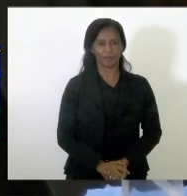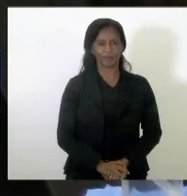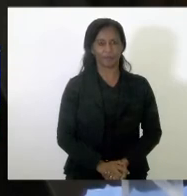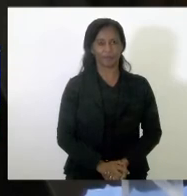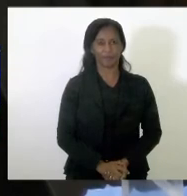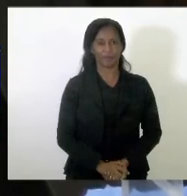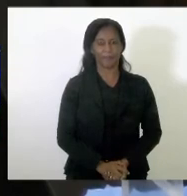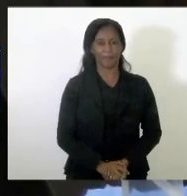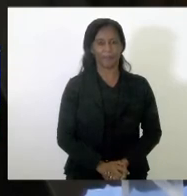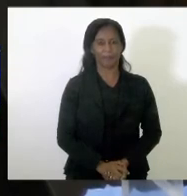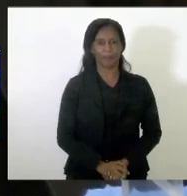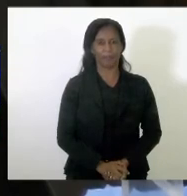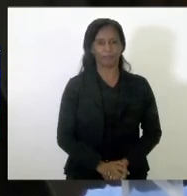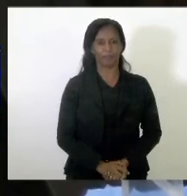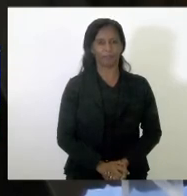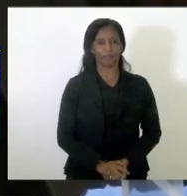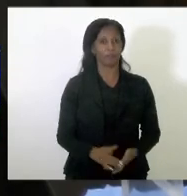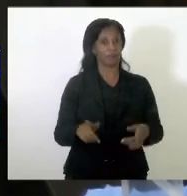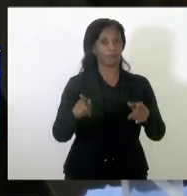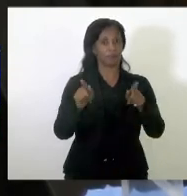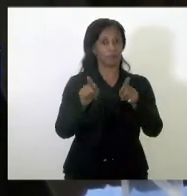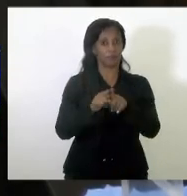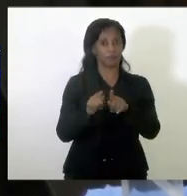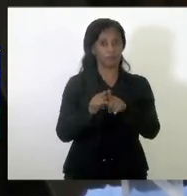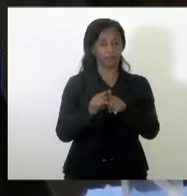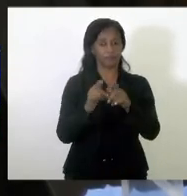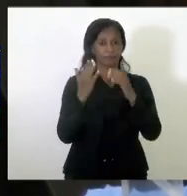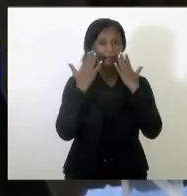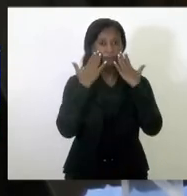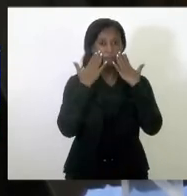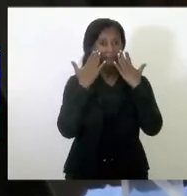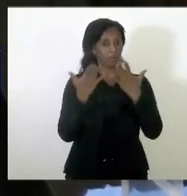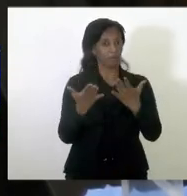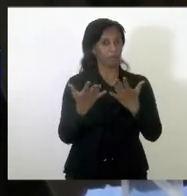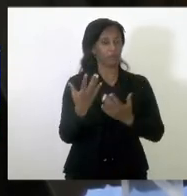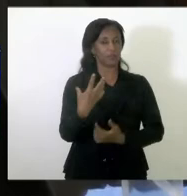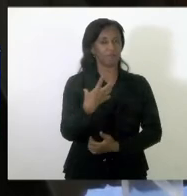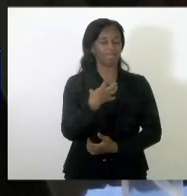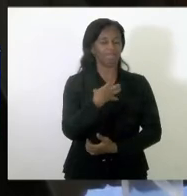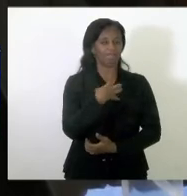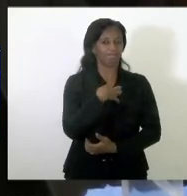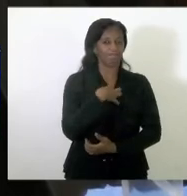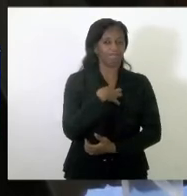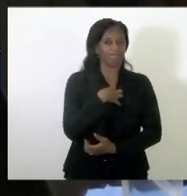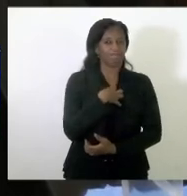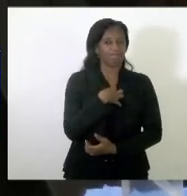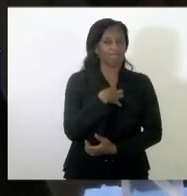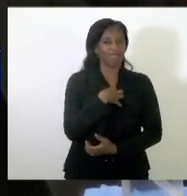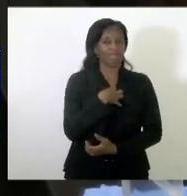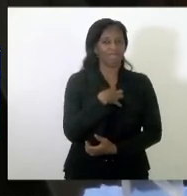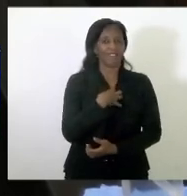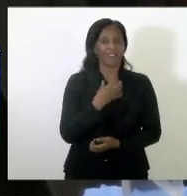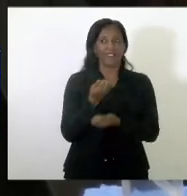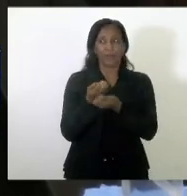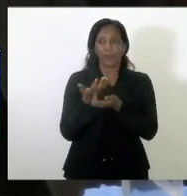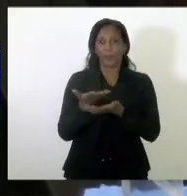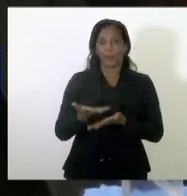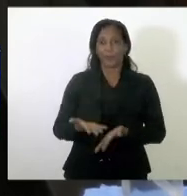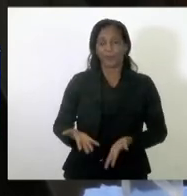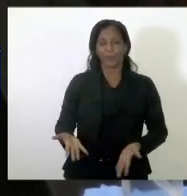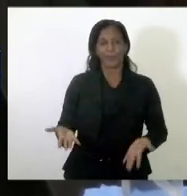expressar o sentimento de inauguração, por assim